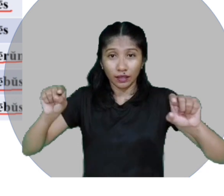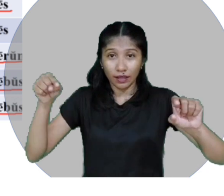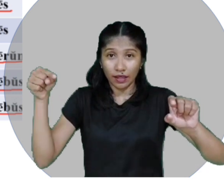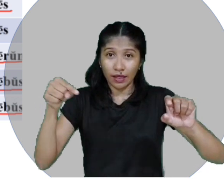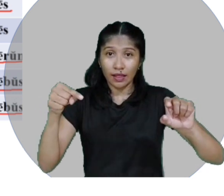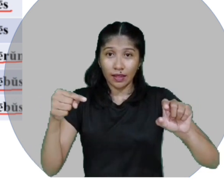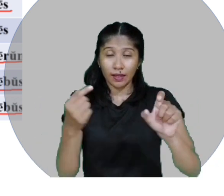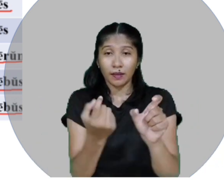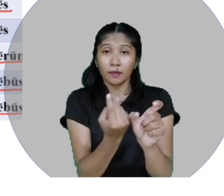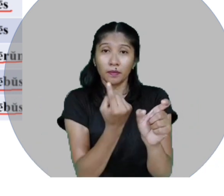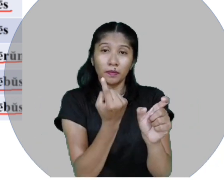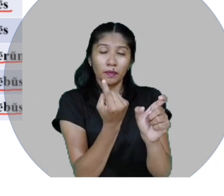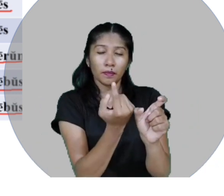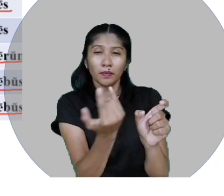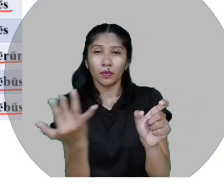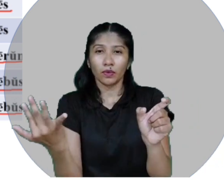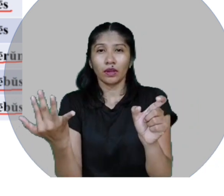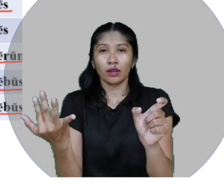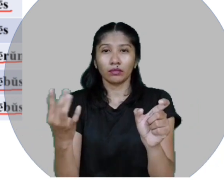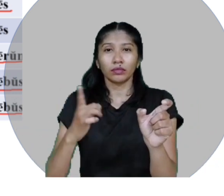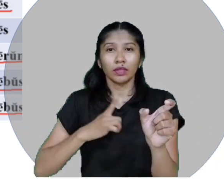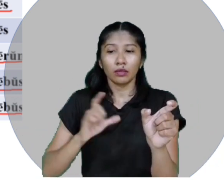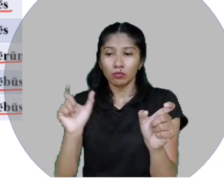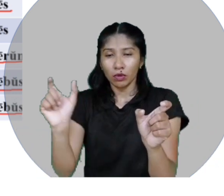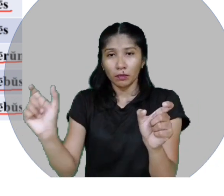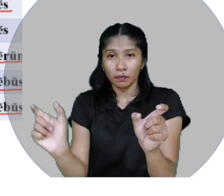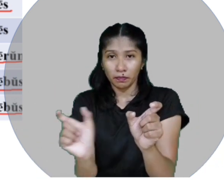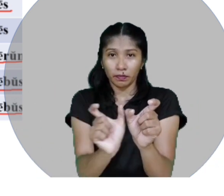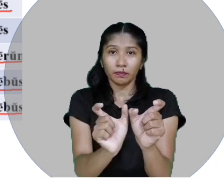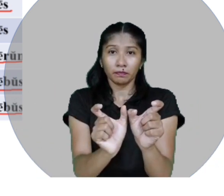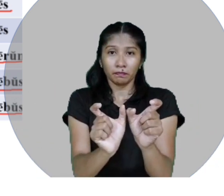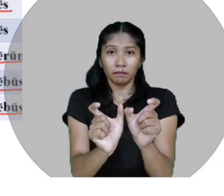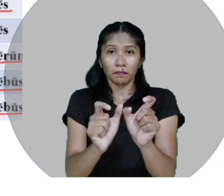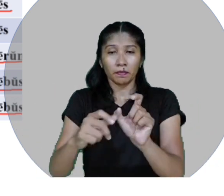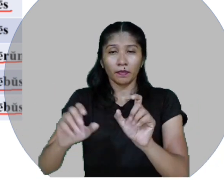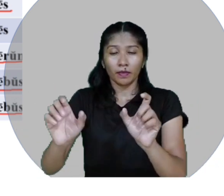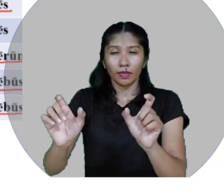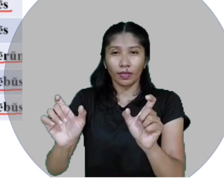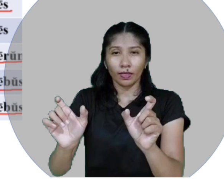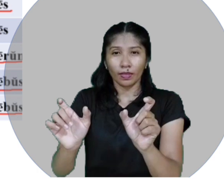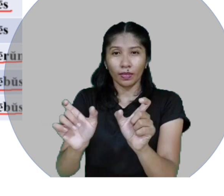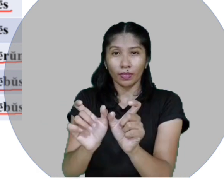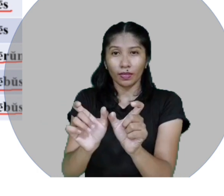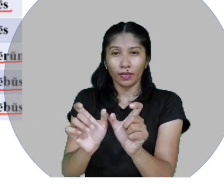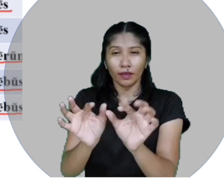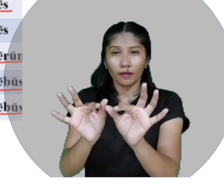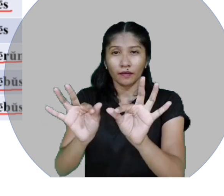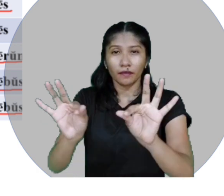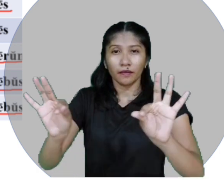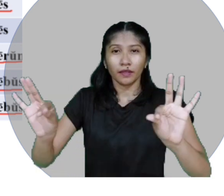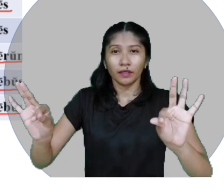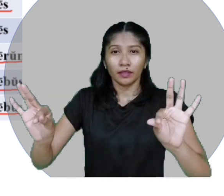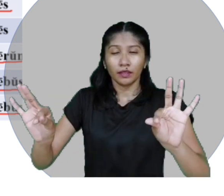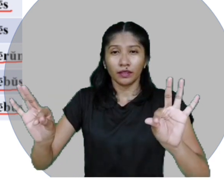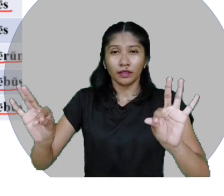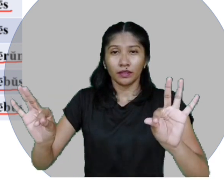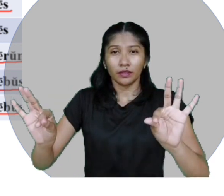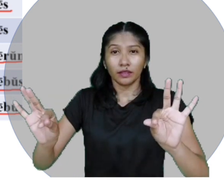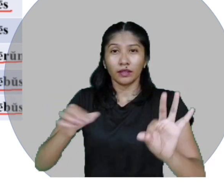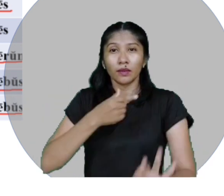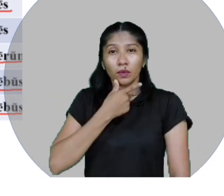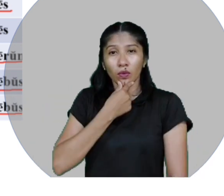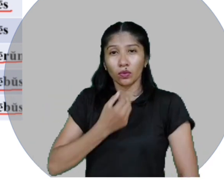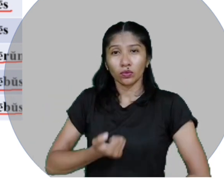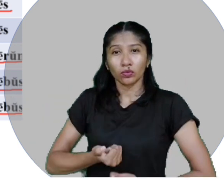rebus. Poetae in rebus sunt. Os poetas estão nas